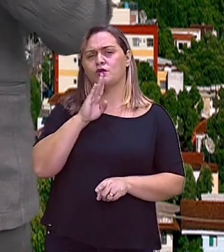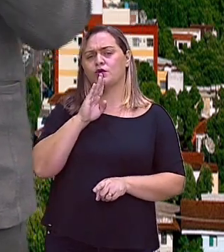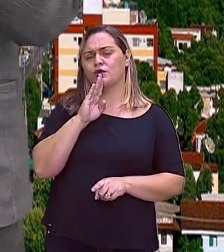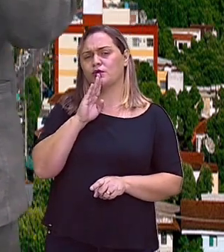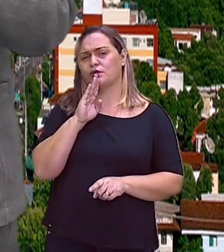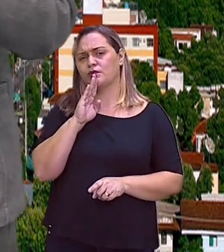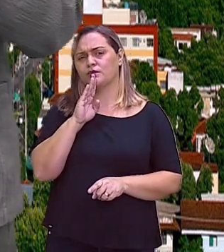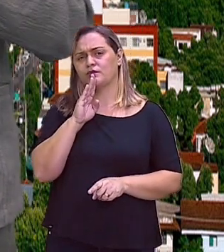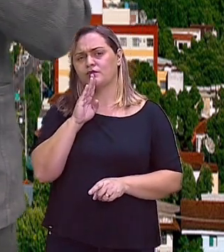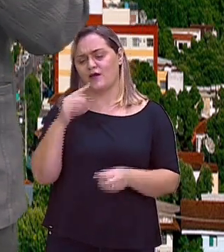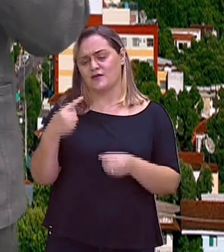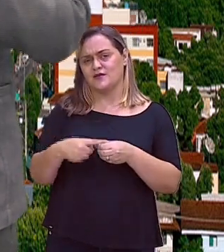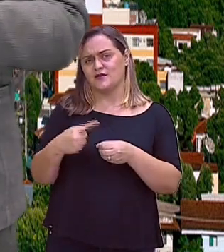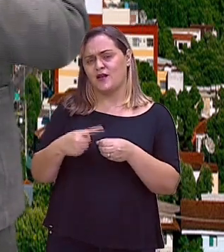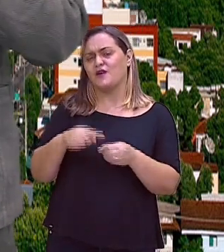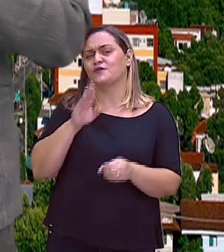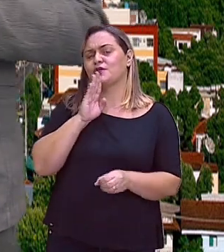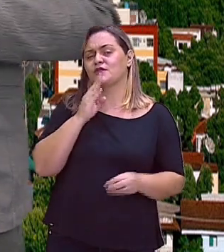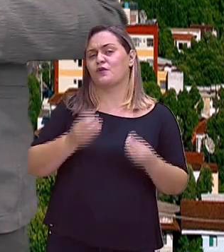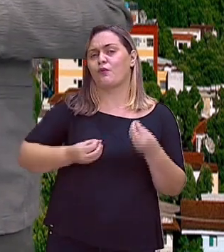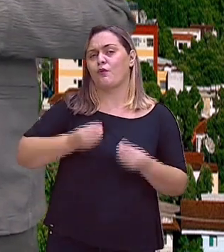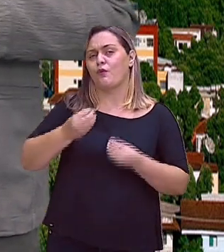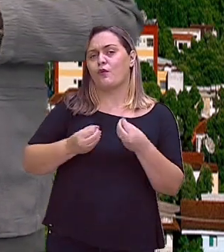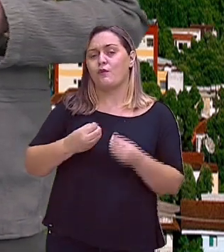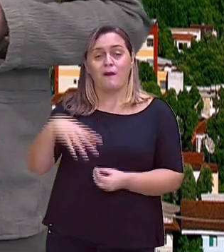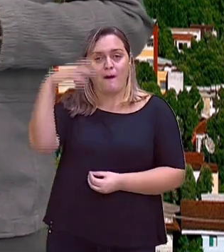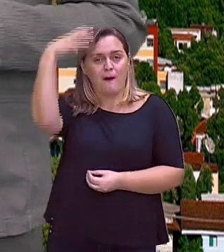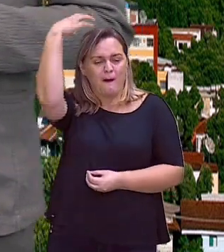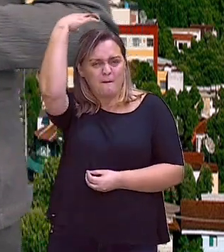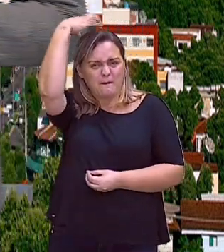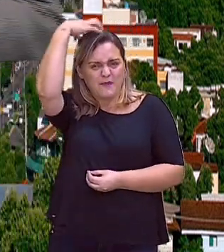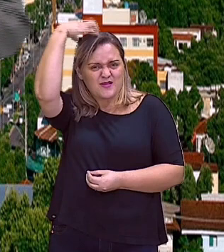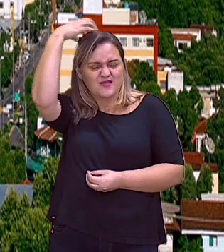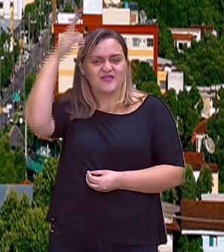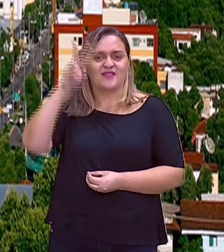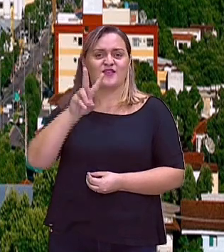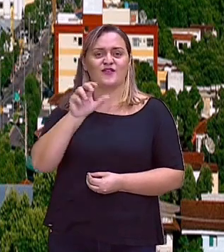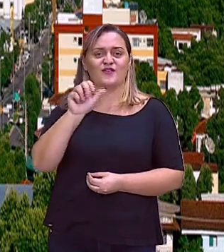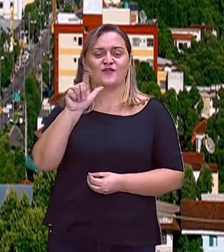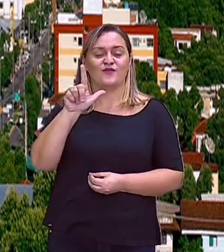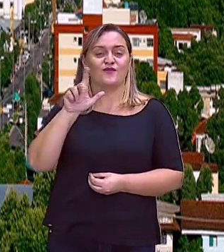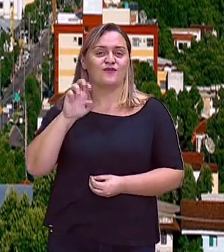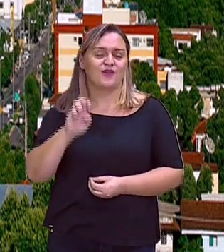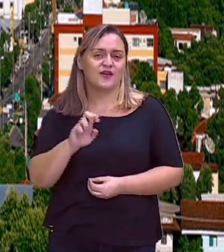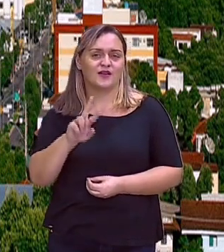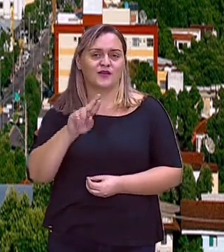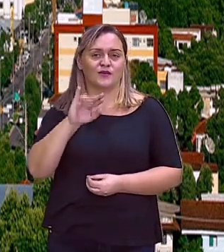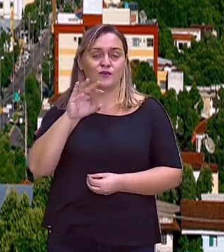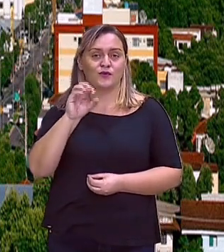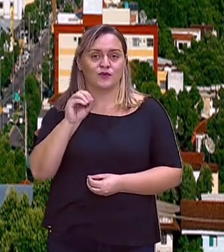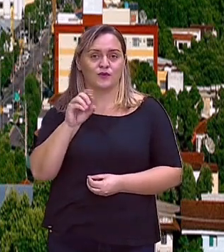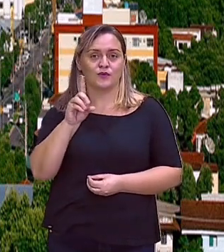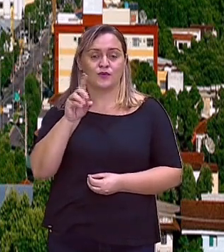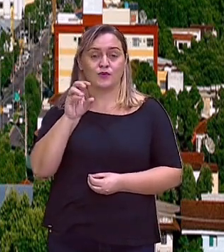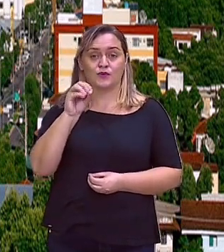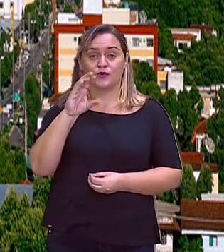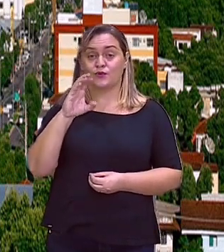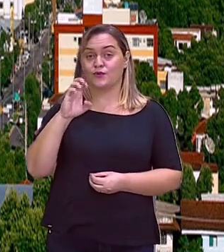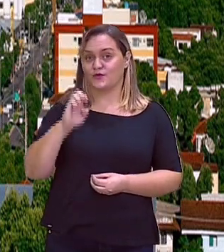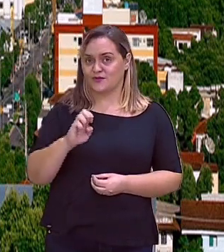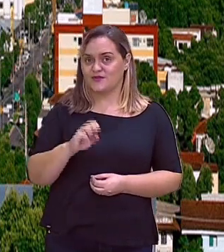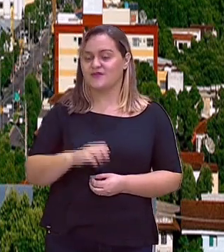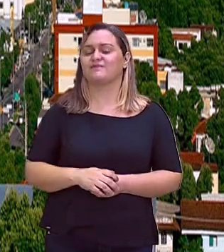ou seja o Governador Valadares também é conhecida como a princesinha do Vale do Rio Doce e para